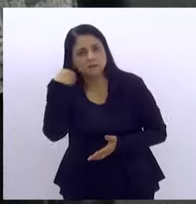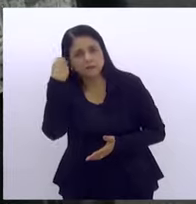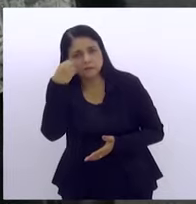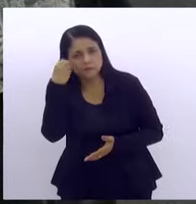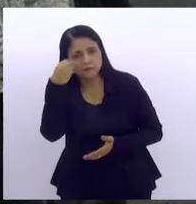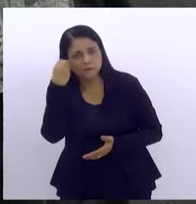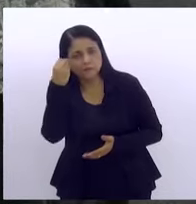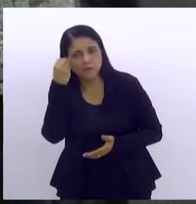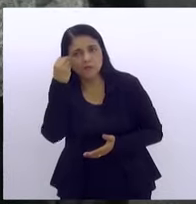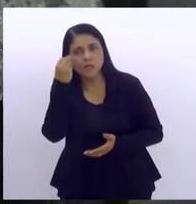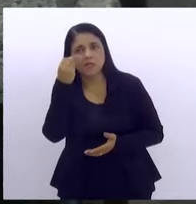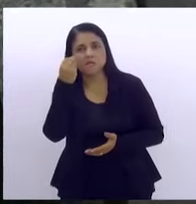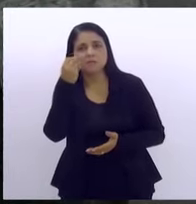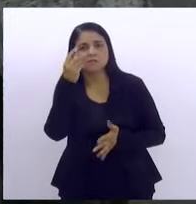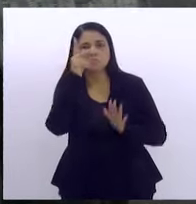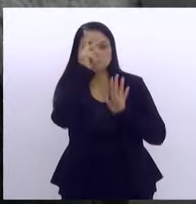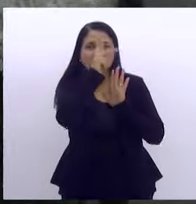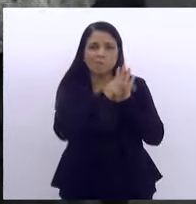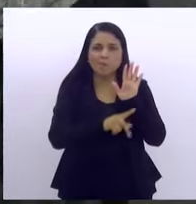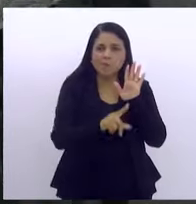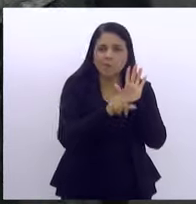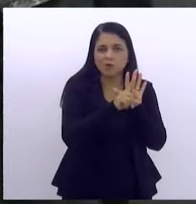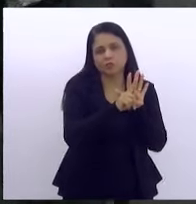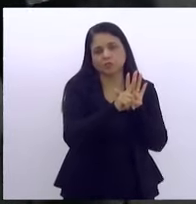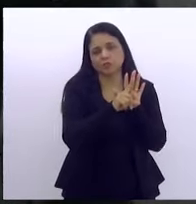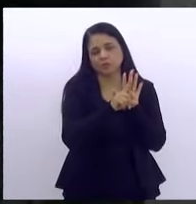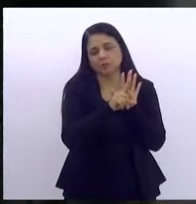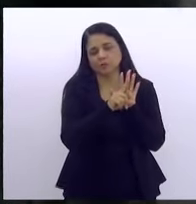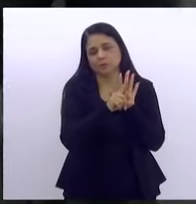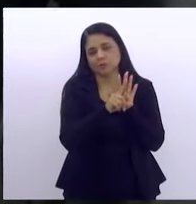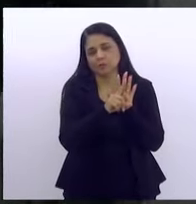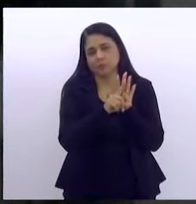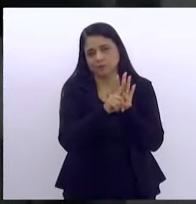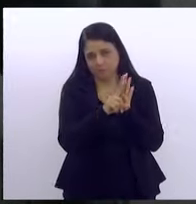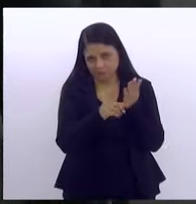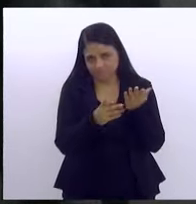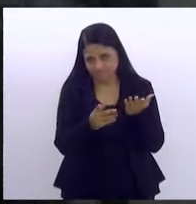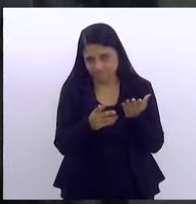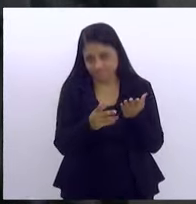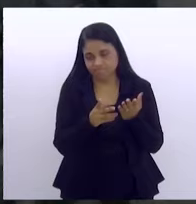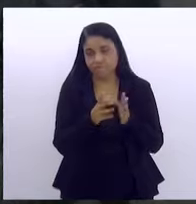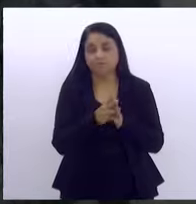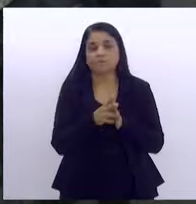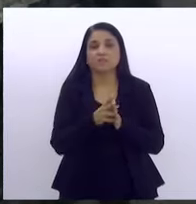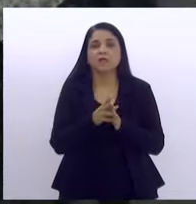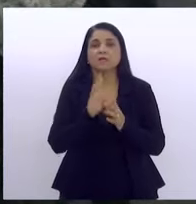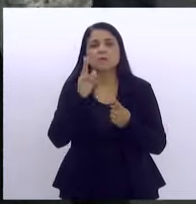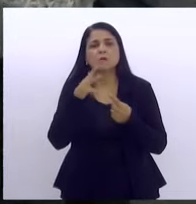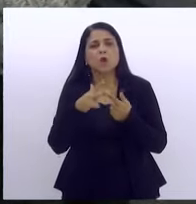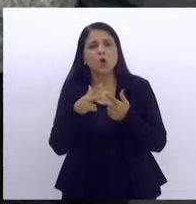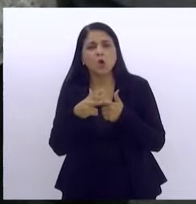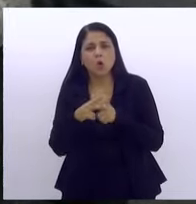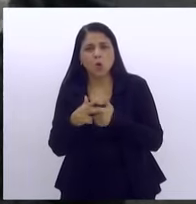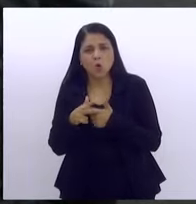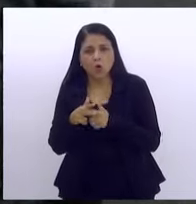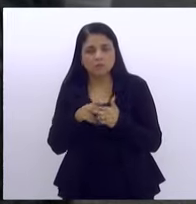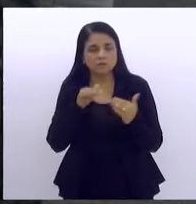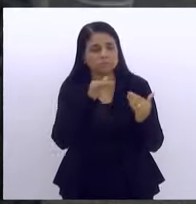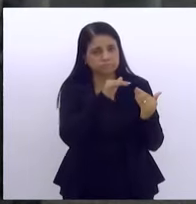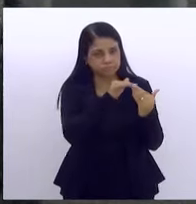em fazer projetos de leis. Mas teve uma correção que foi